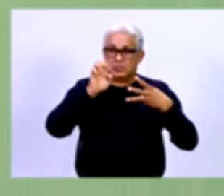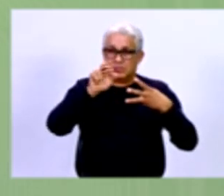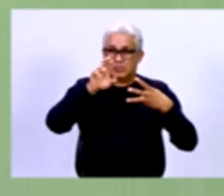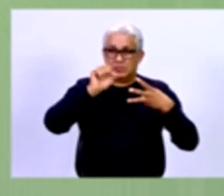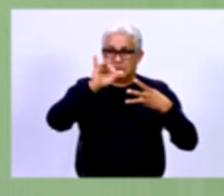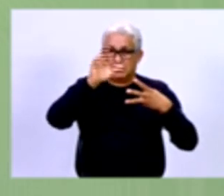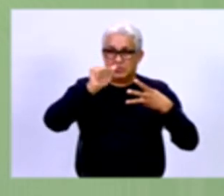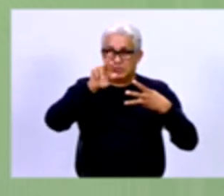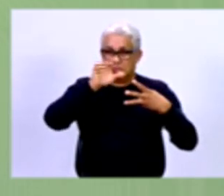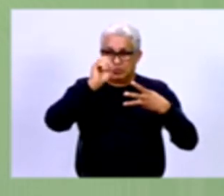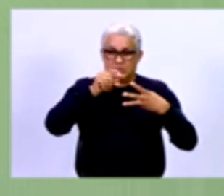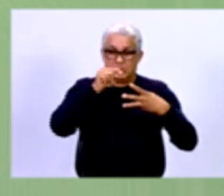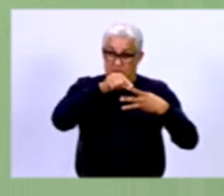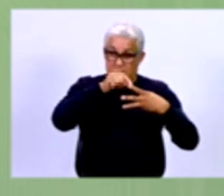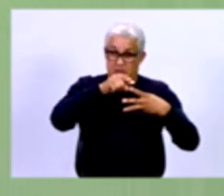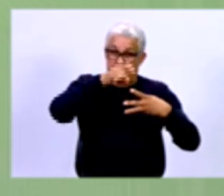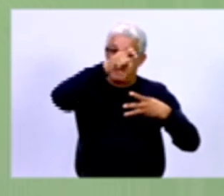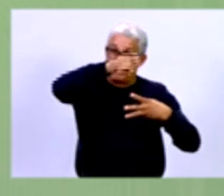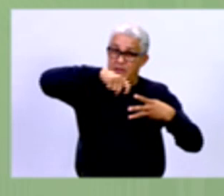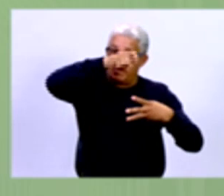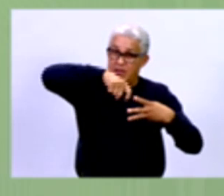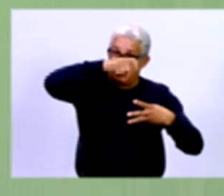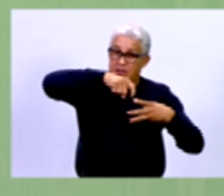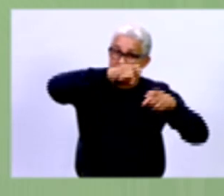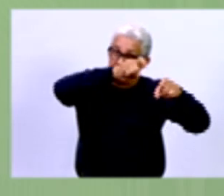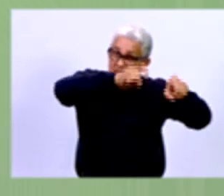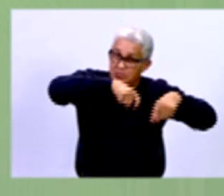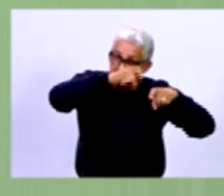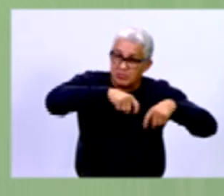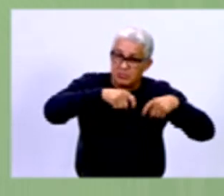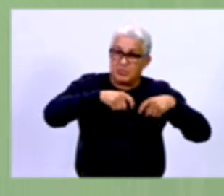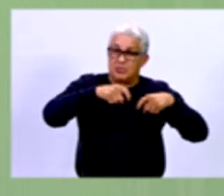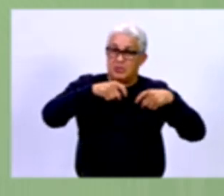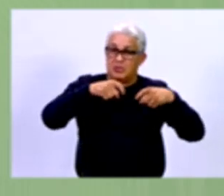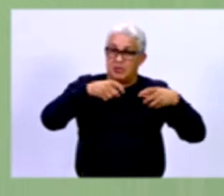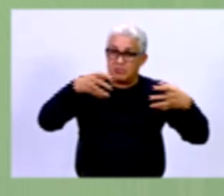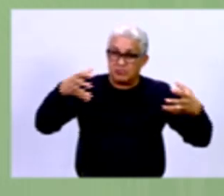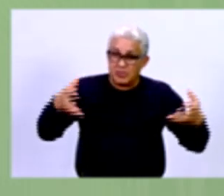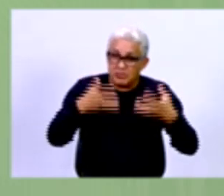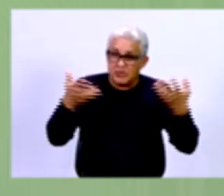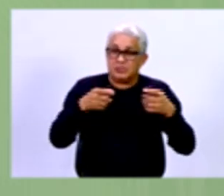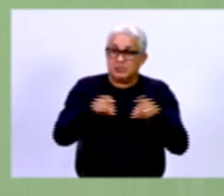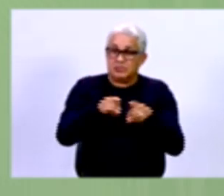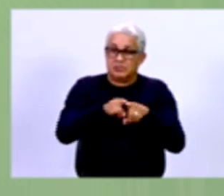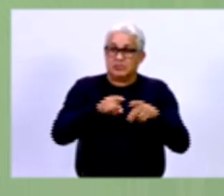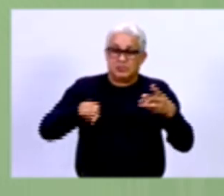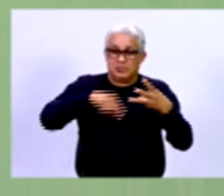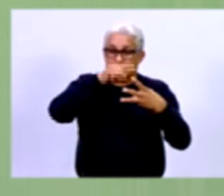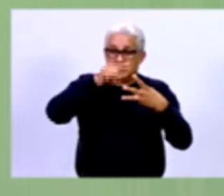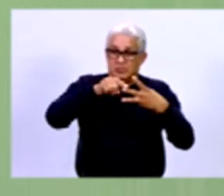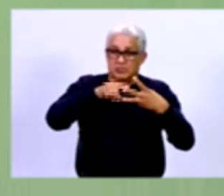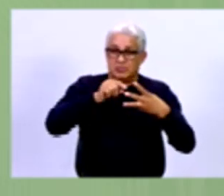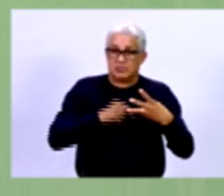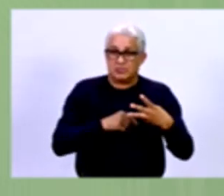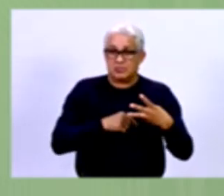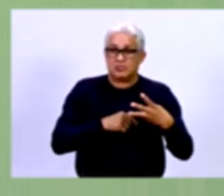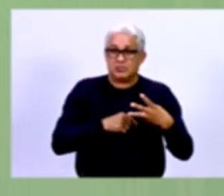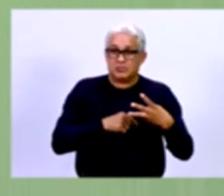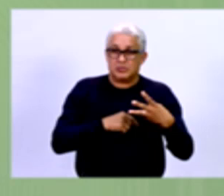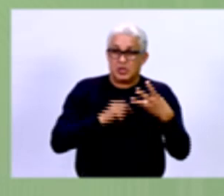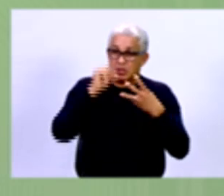ligado à agropecuária. Então, a extração vegetal, a agricultura e a pecuária. O secundário é o setor